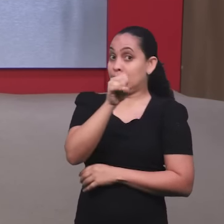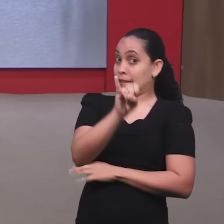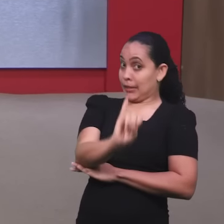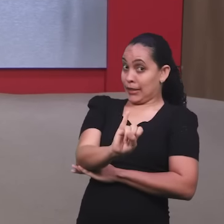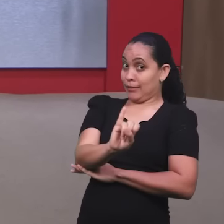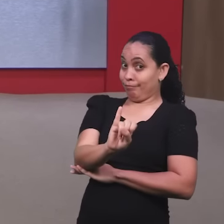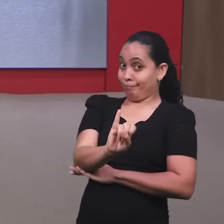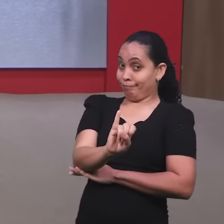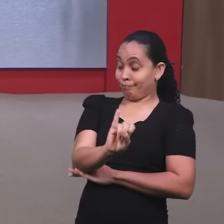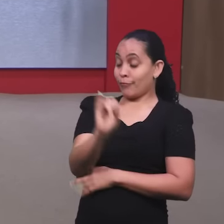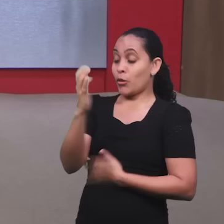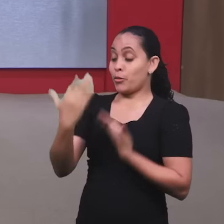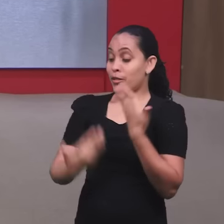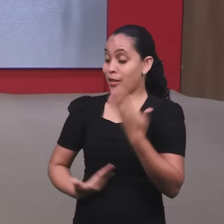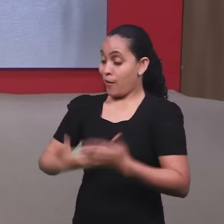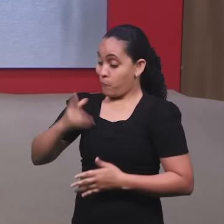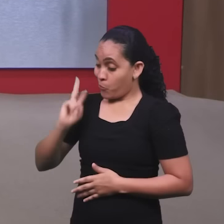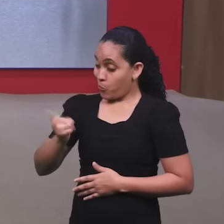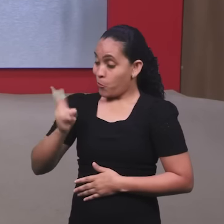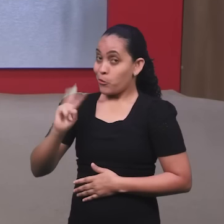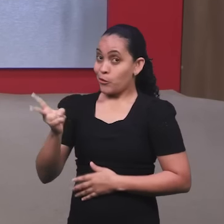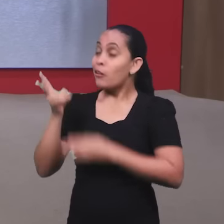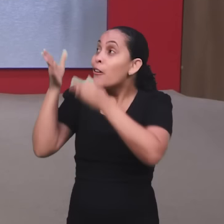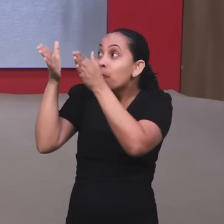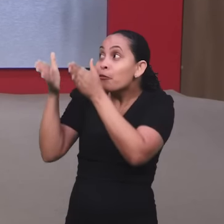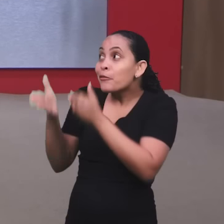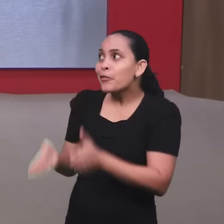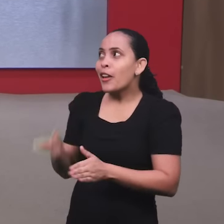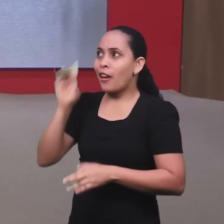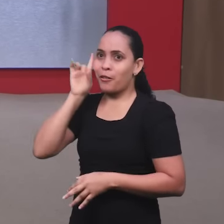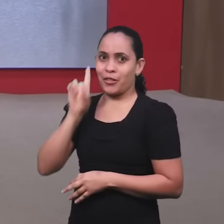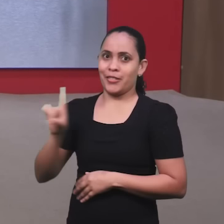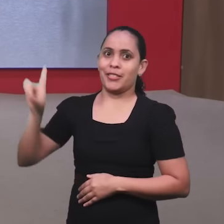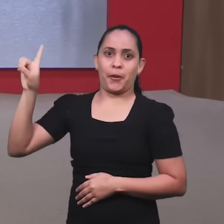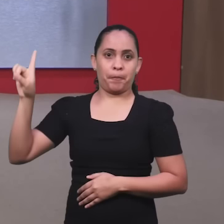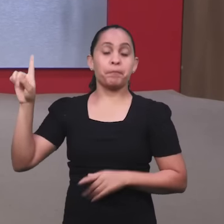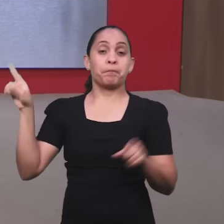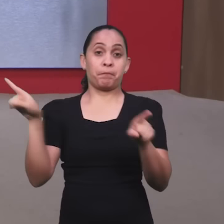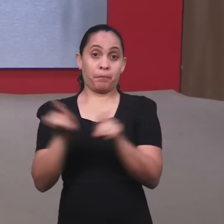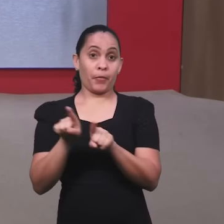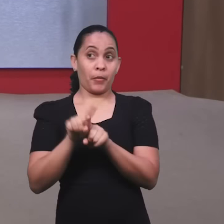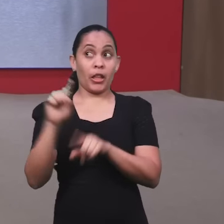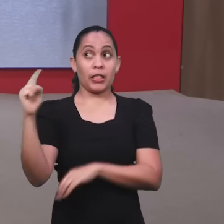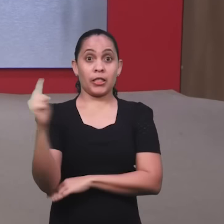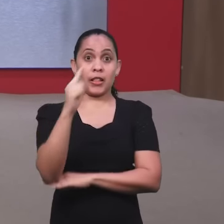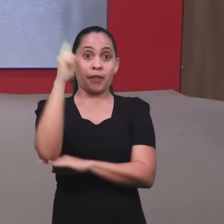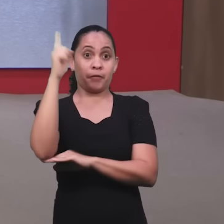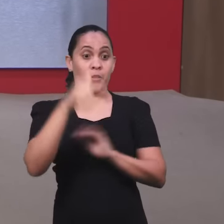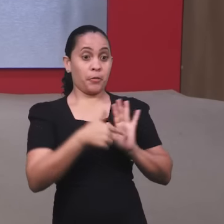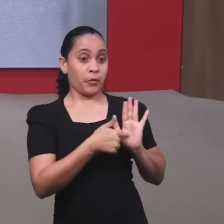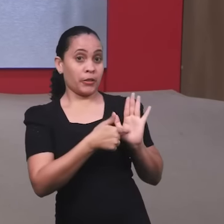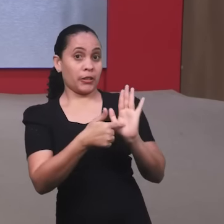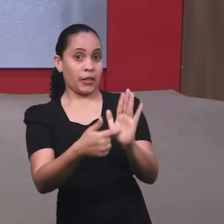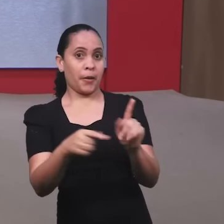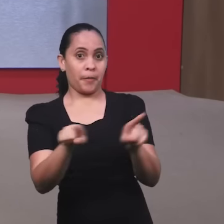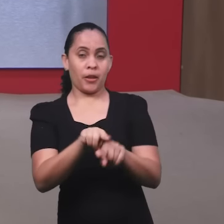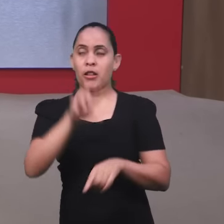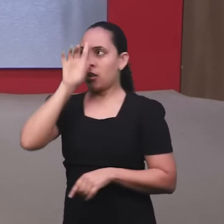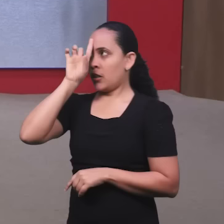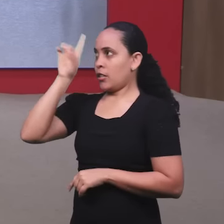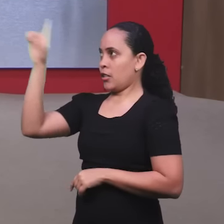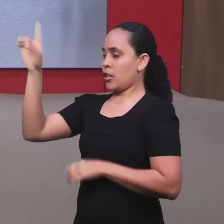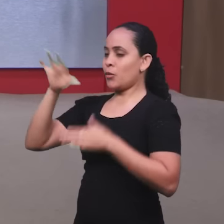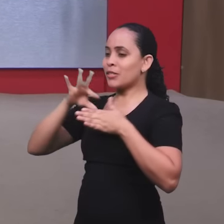se mantiver na presença do Senhor. Ele também cita que Deus o guiava